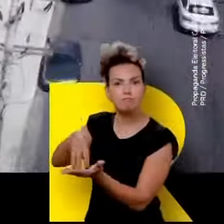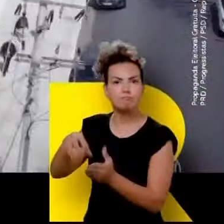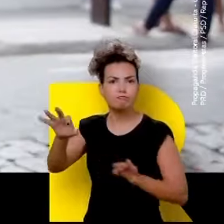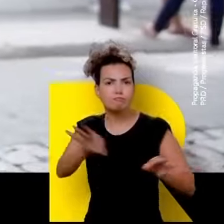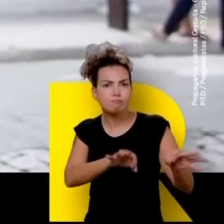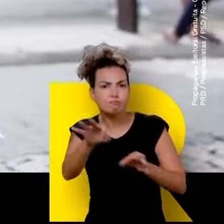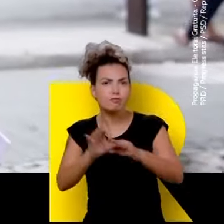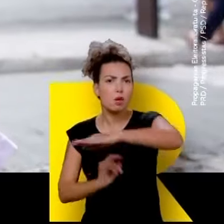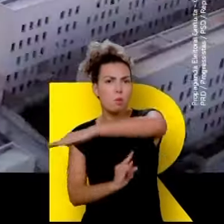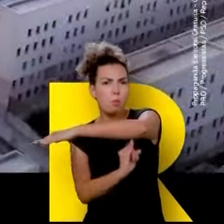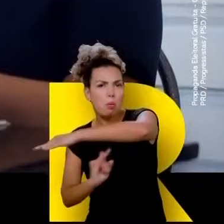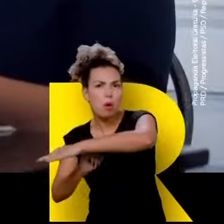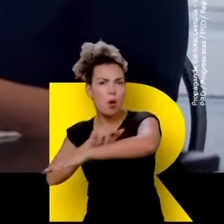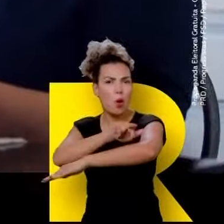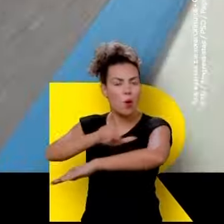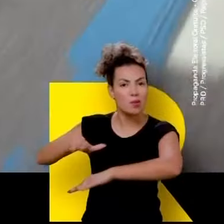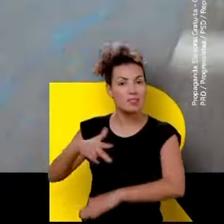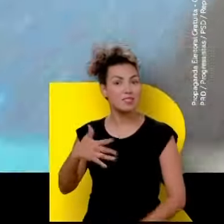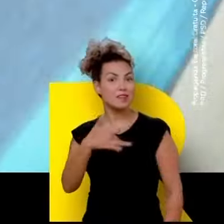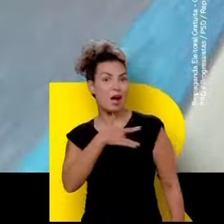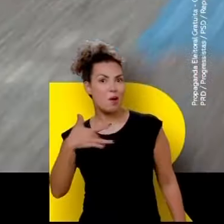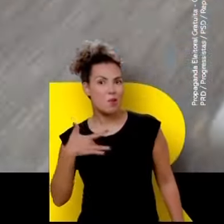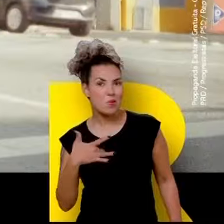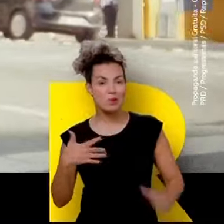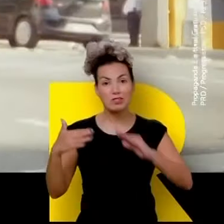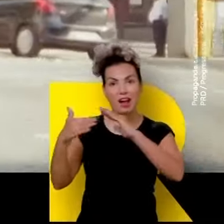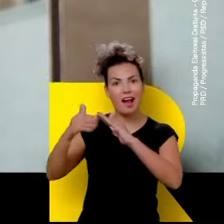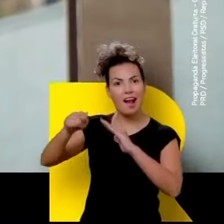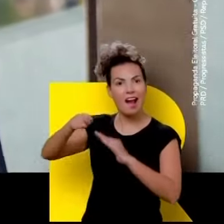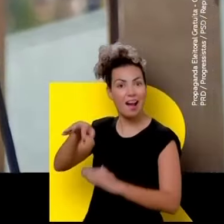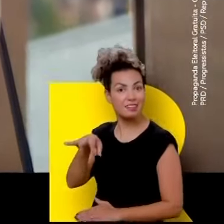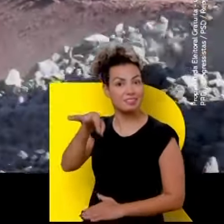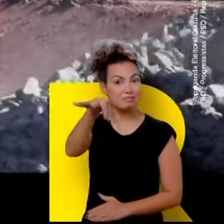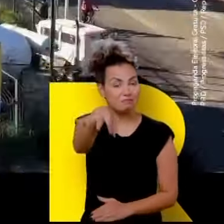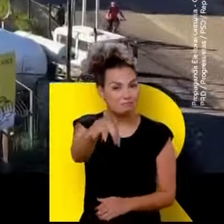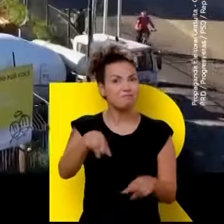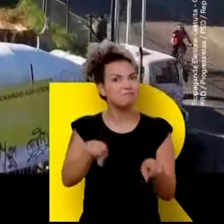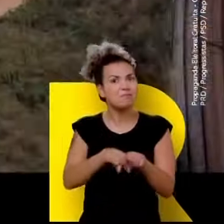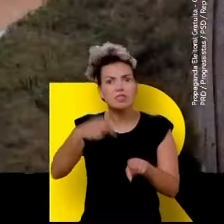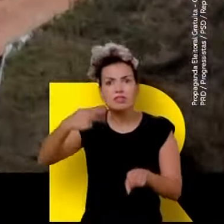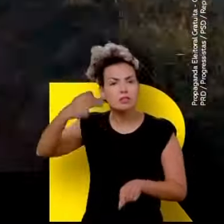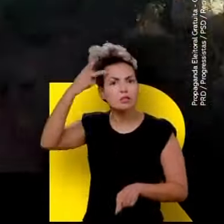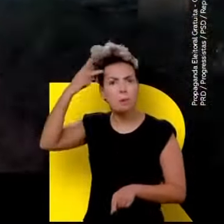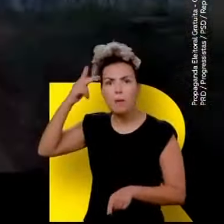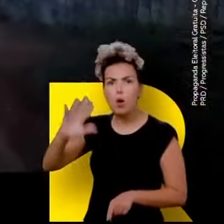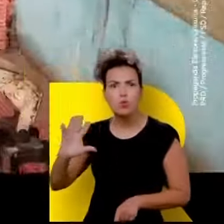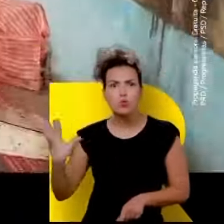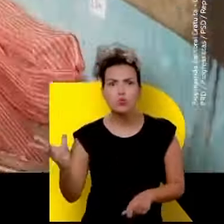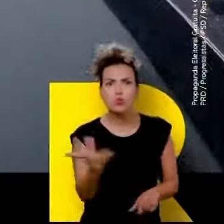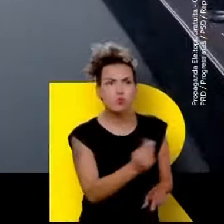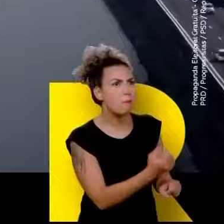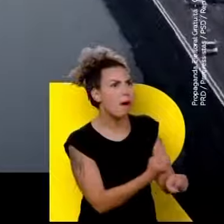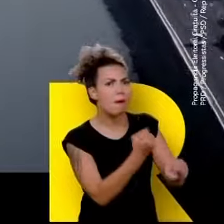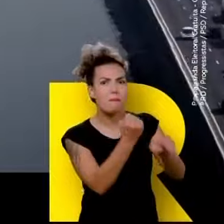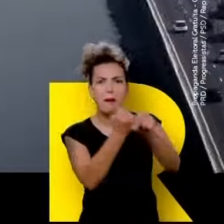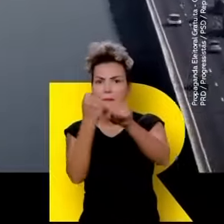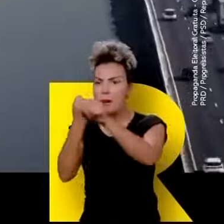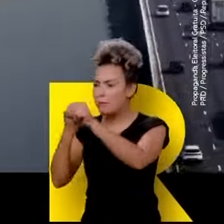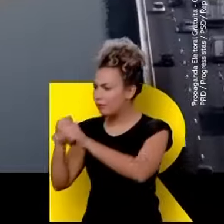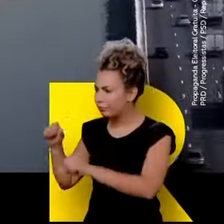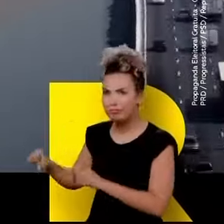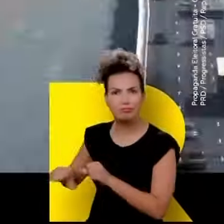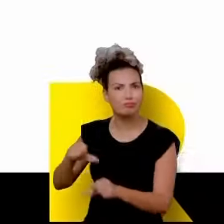à saúde. De moradia a asfalto novo e mobilidade. Por toda a cidade tem construção e